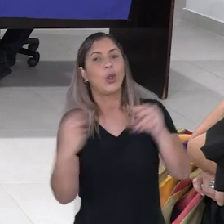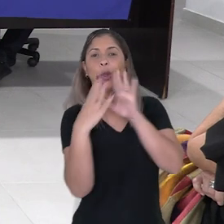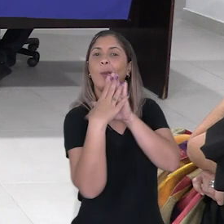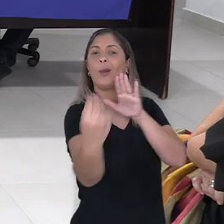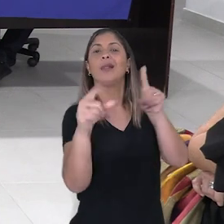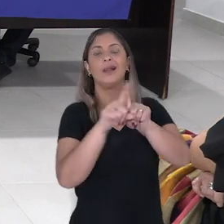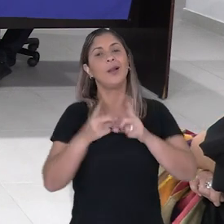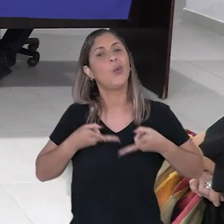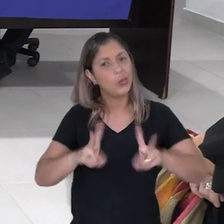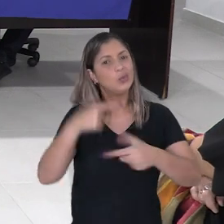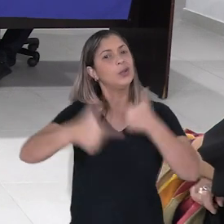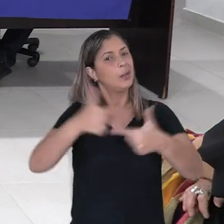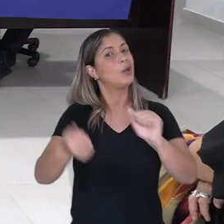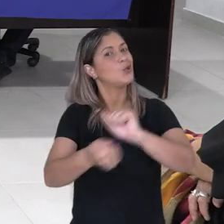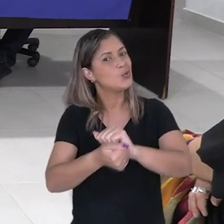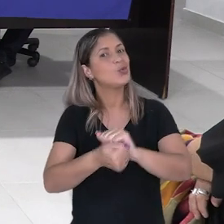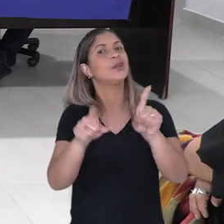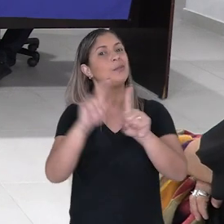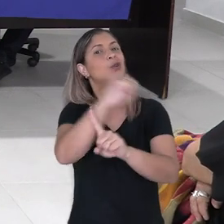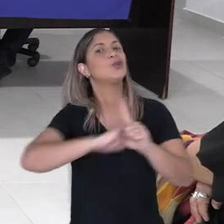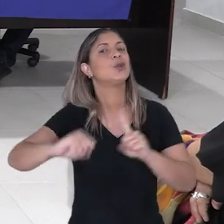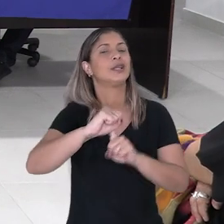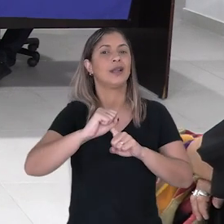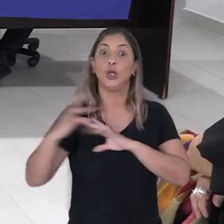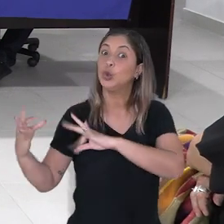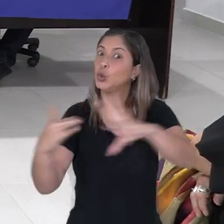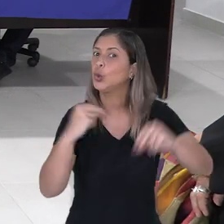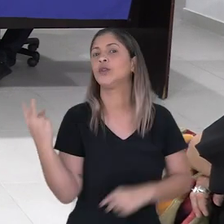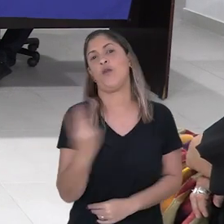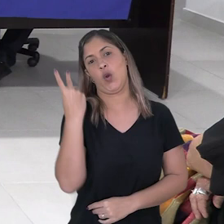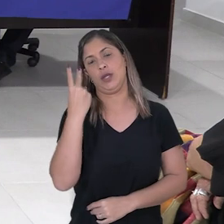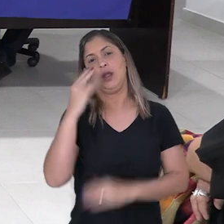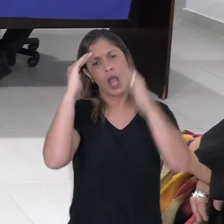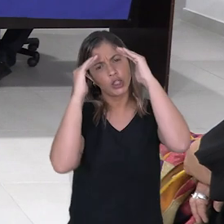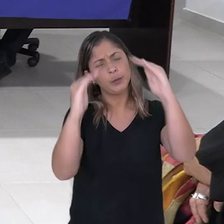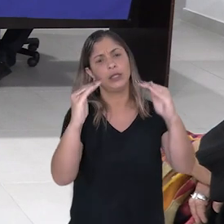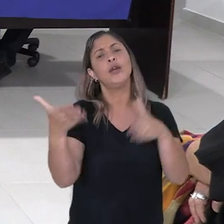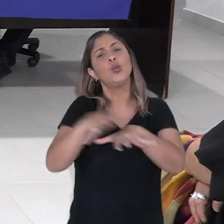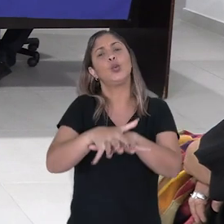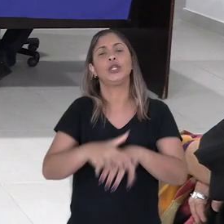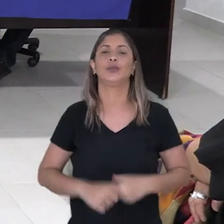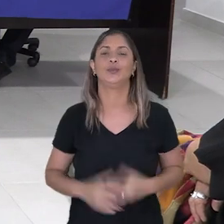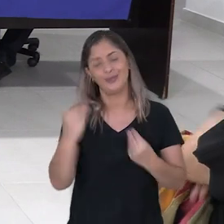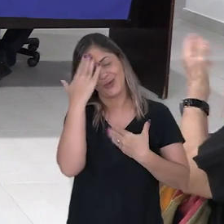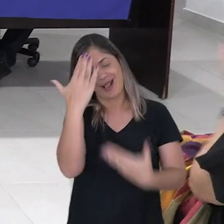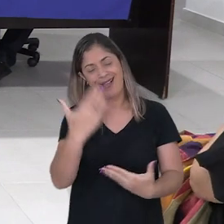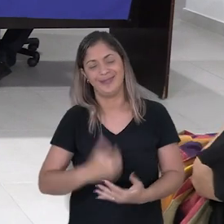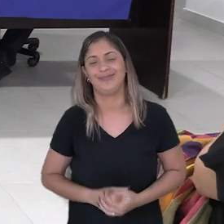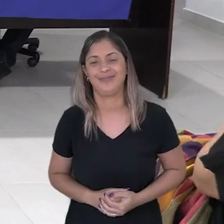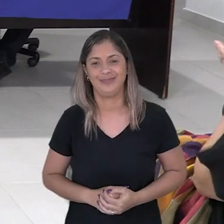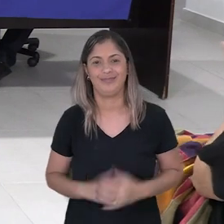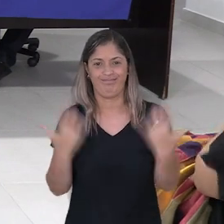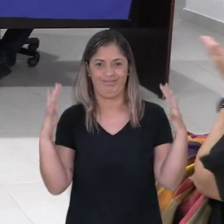e que a gente continue a trabalhar junto para construir uma sociedade onde todos são valorizados, respeitados e incluídos. Muito obrigado.